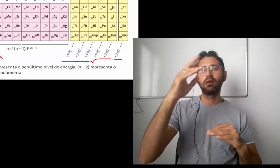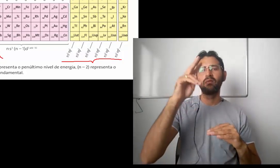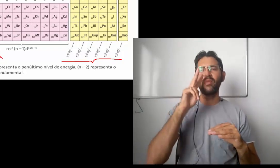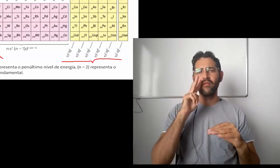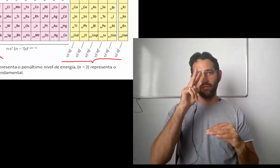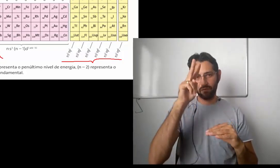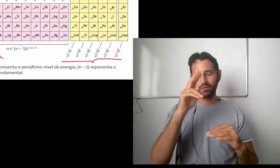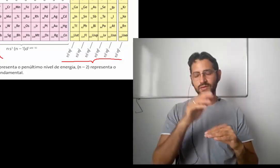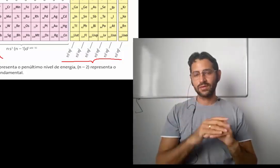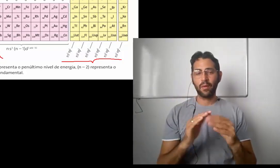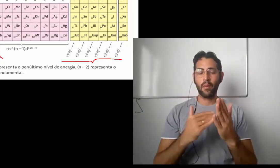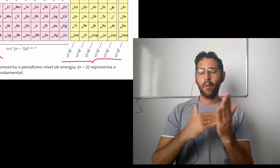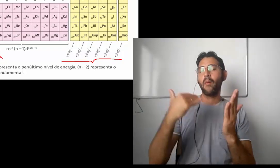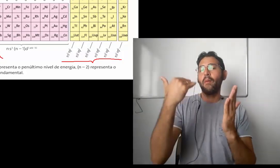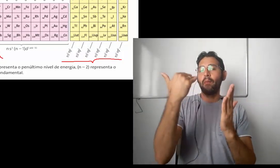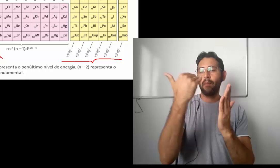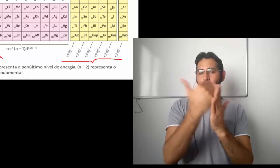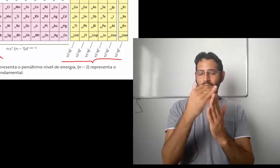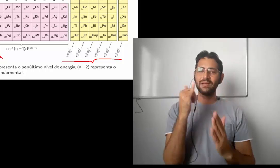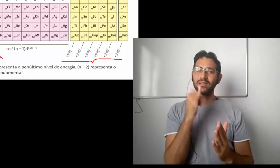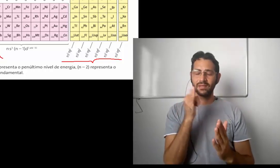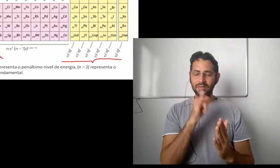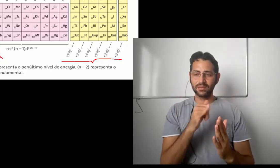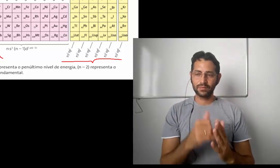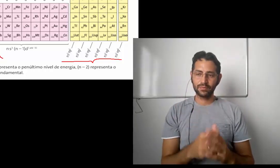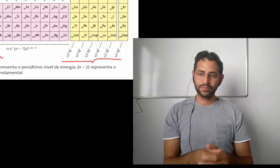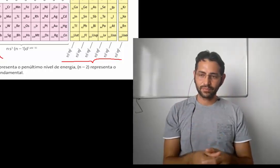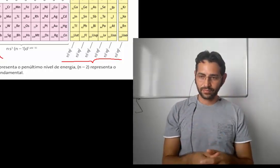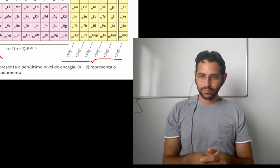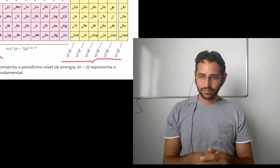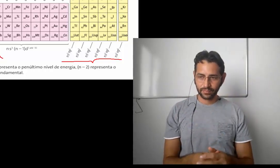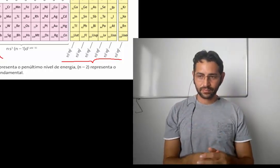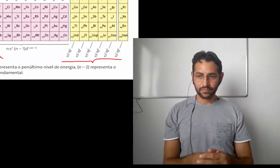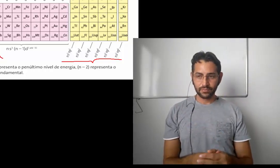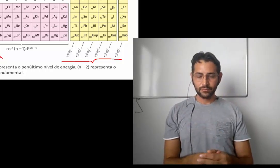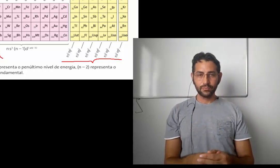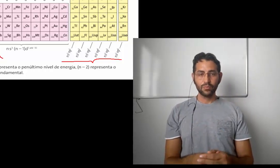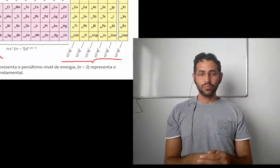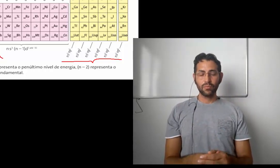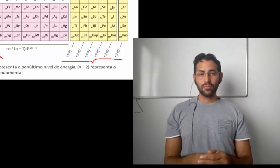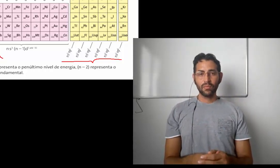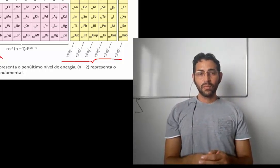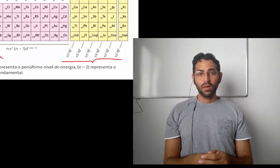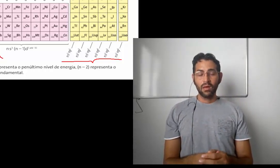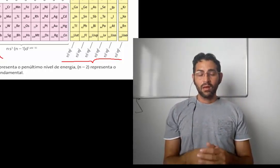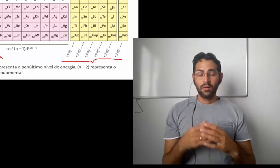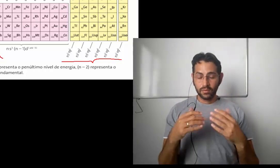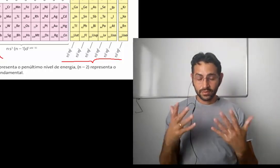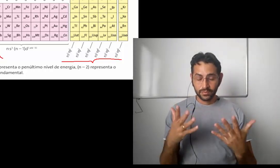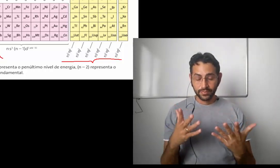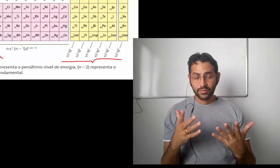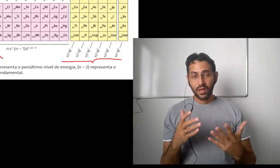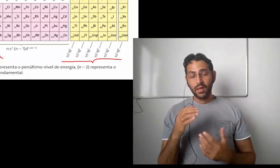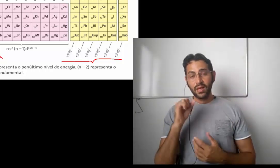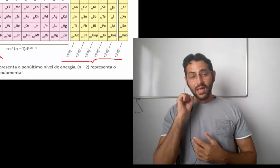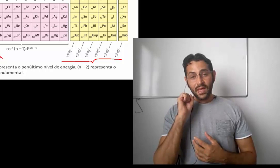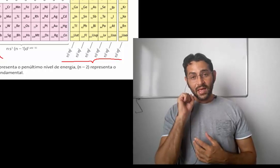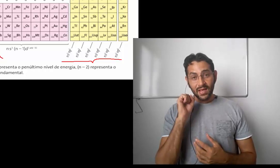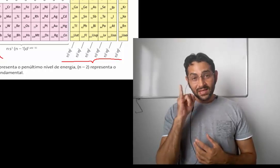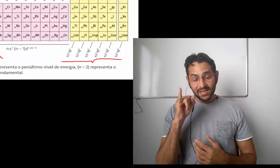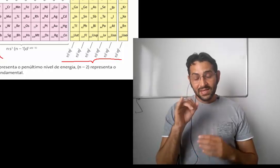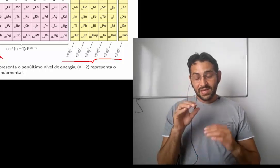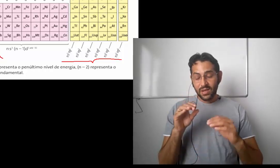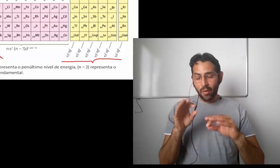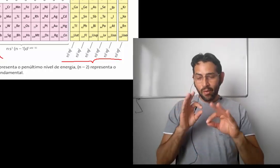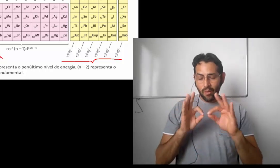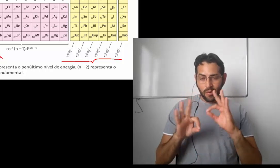Para o que tem maior energia. Então, quando a gente organiza de acordo com a escala crescente de energia, a gente